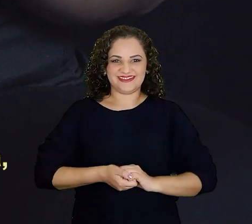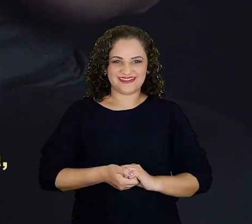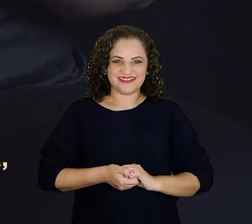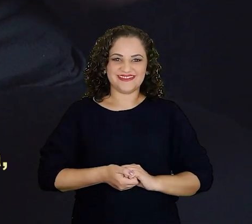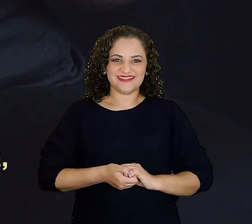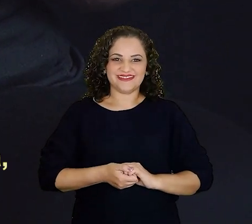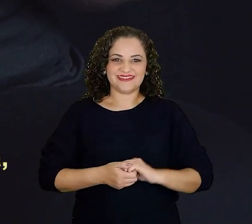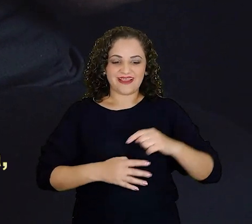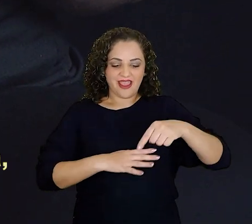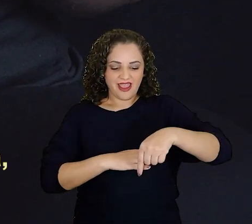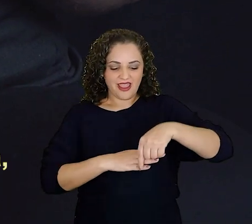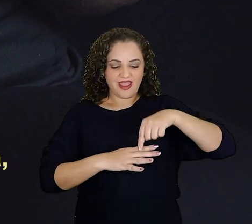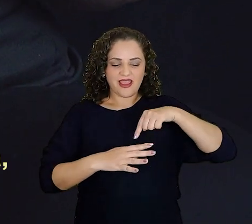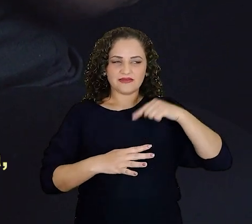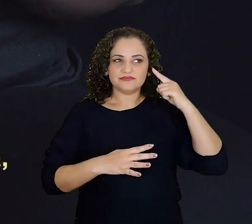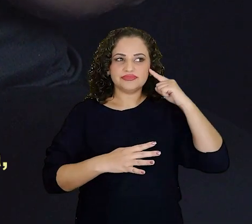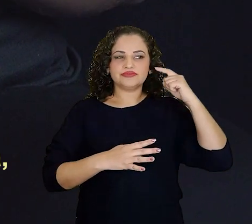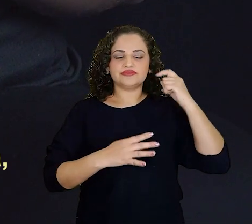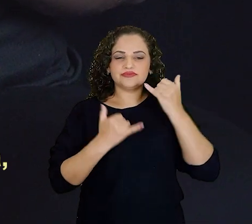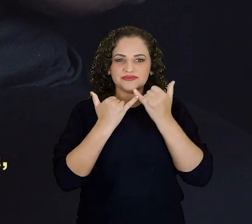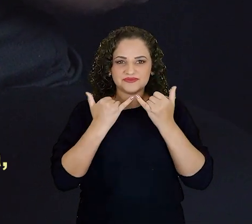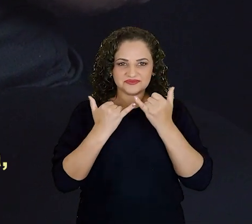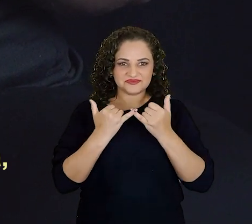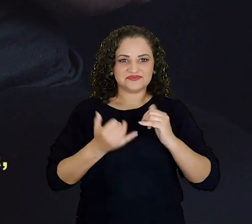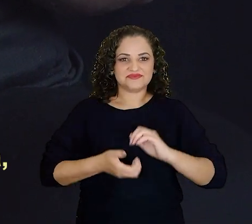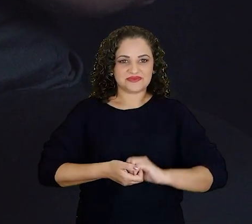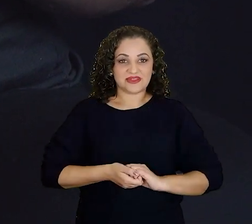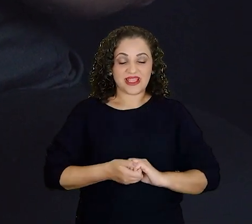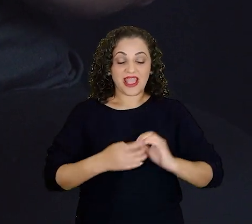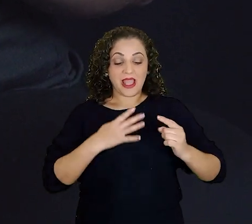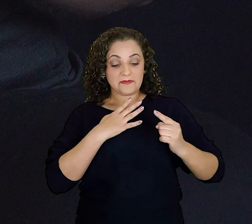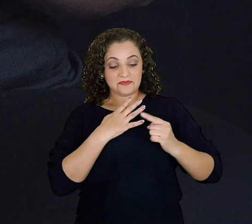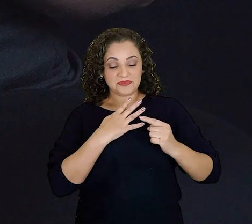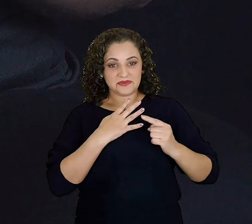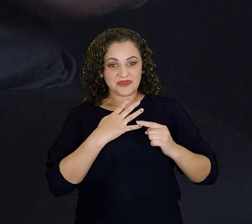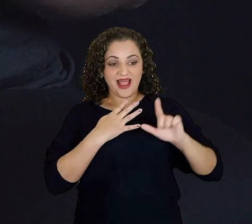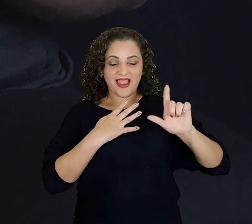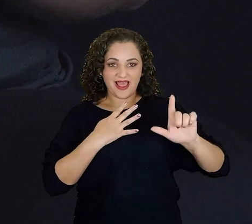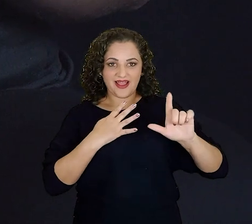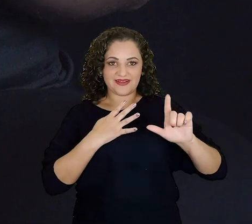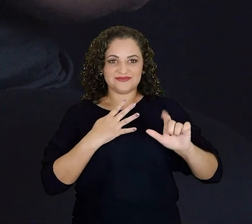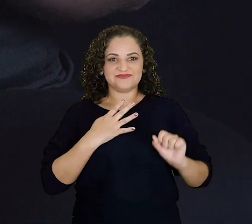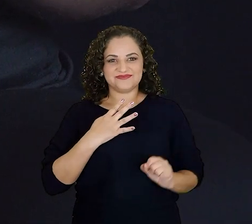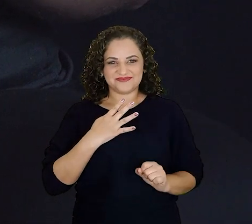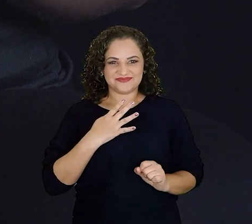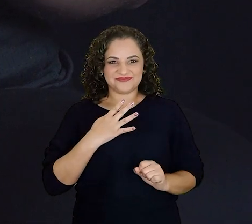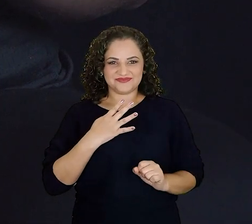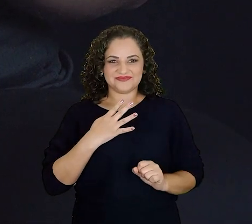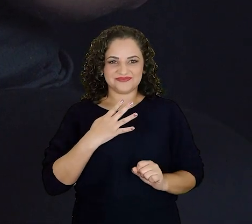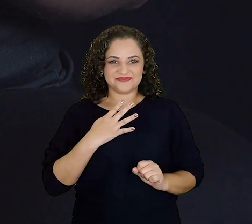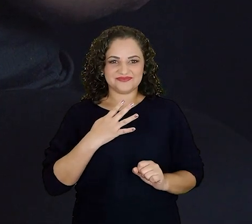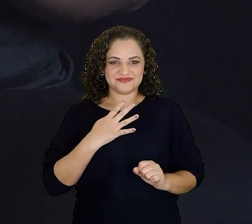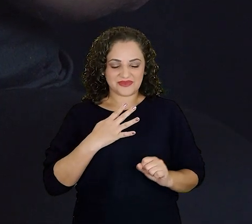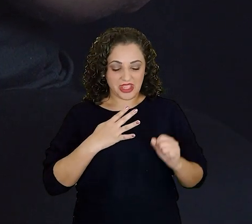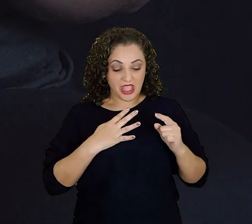afinação de todos os ukulelês é bem parecida, sendo a primeira corda lá,